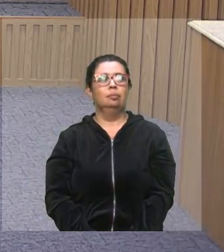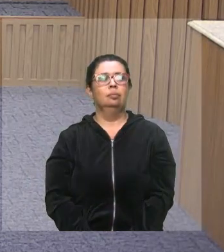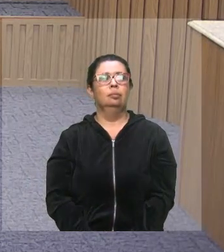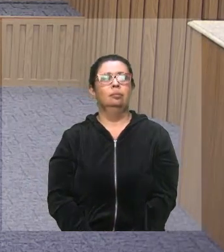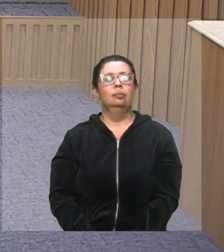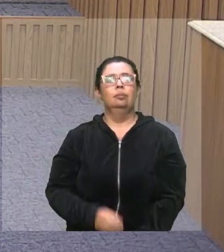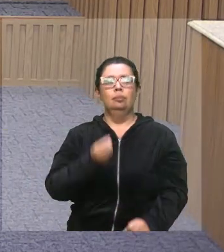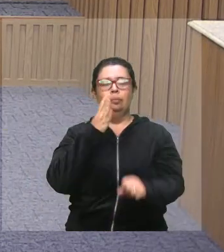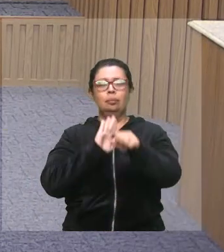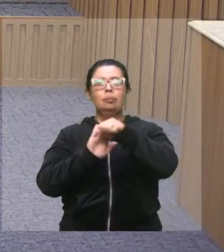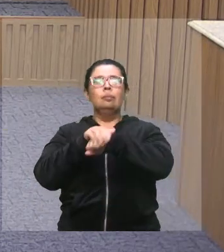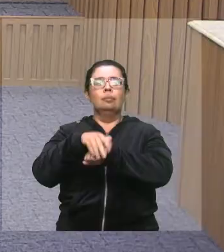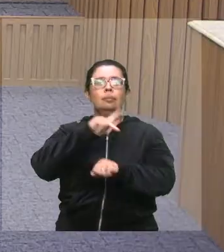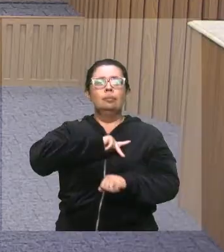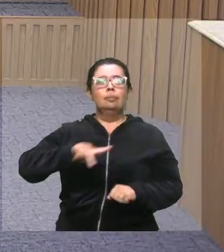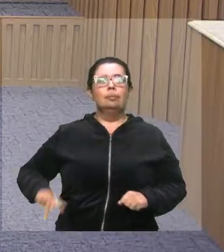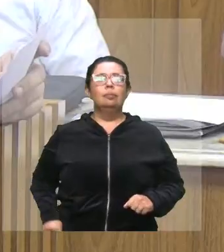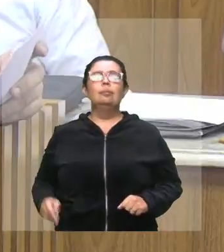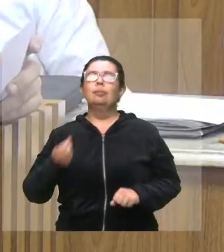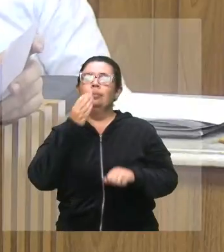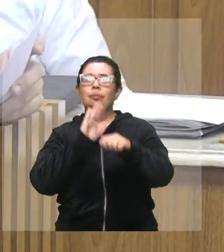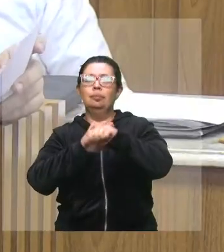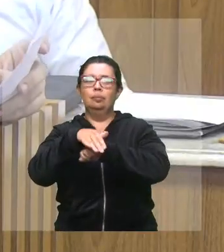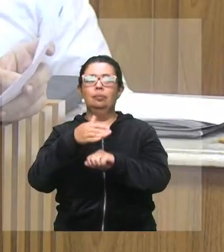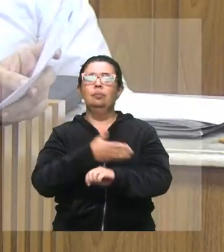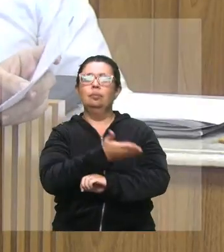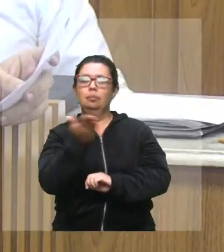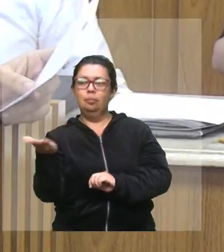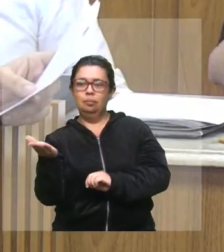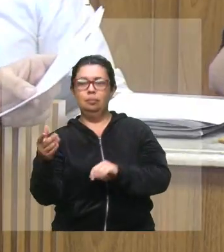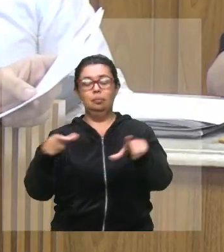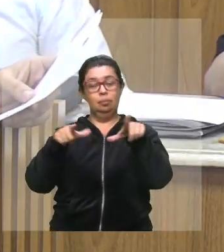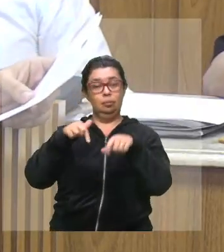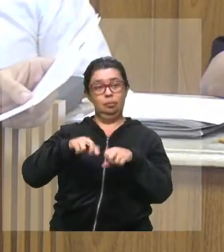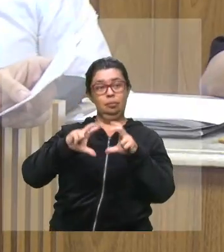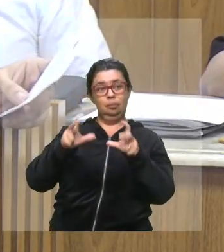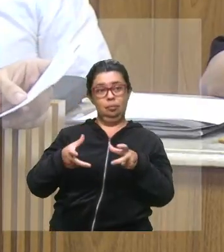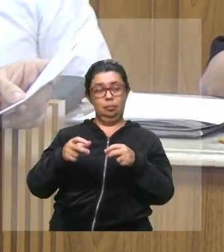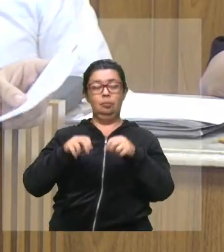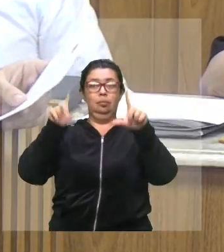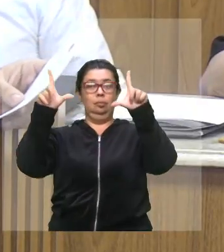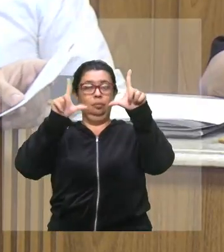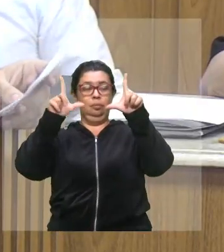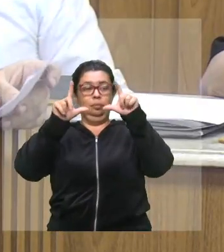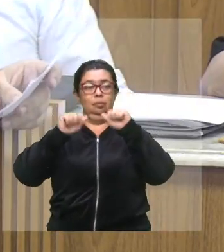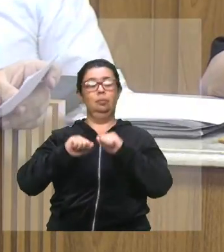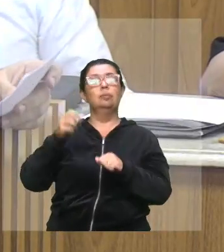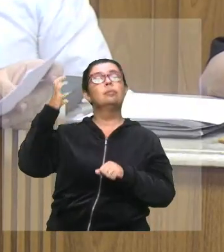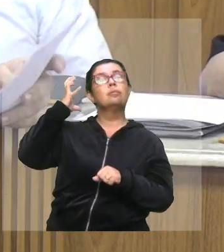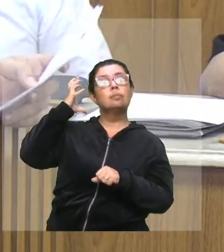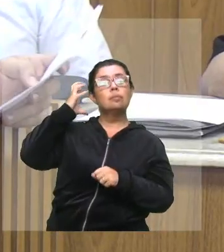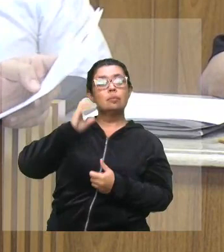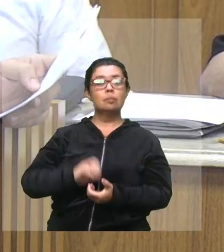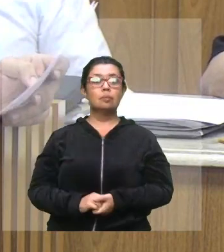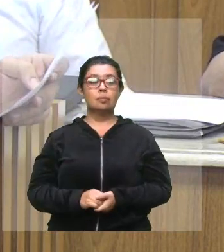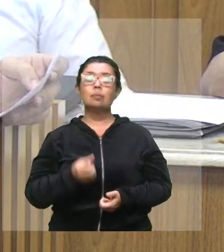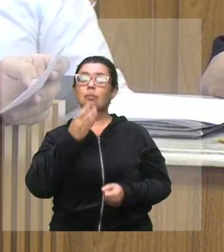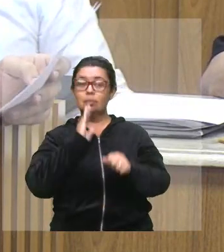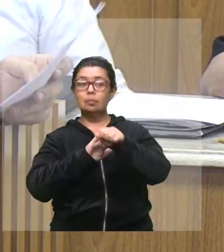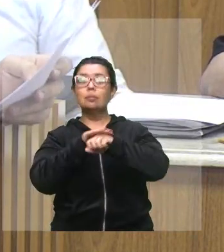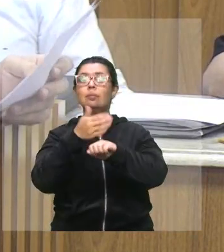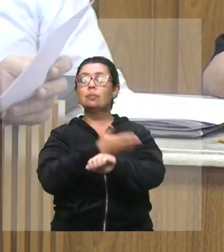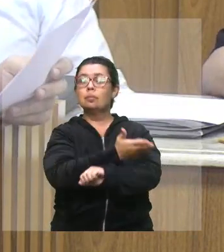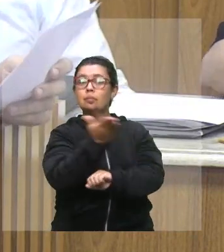Boa noite, presidente. Boa noite a todos, aos servidores dessa casa, a quem nos assiste através da TV, da Rádio Câmara. Muito boa noite a